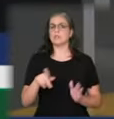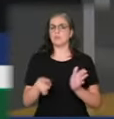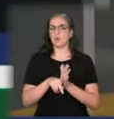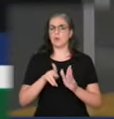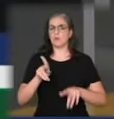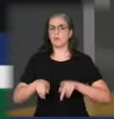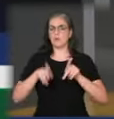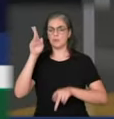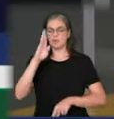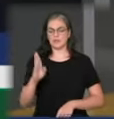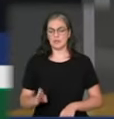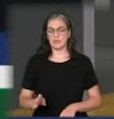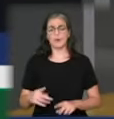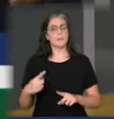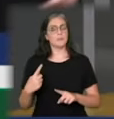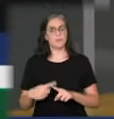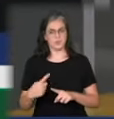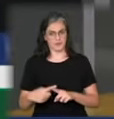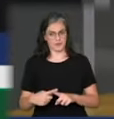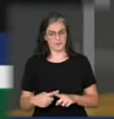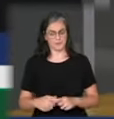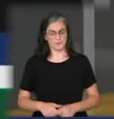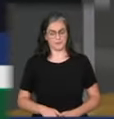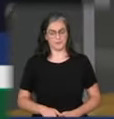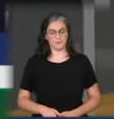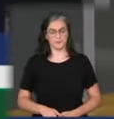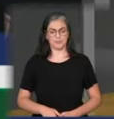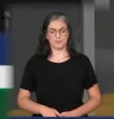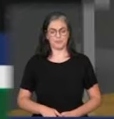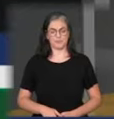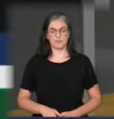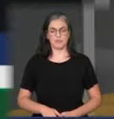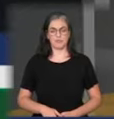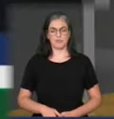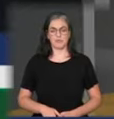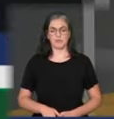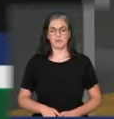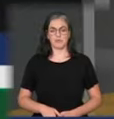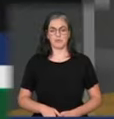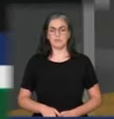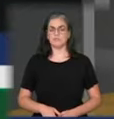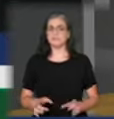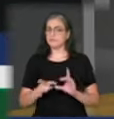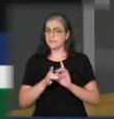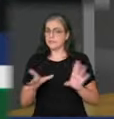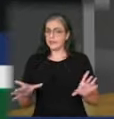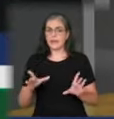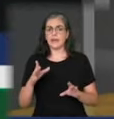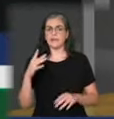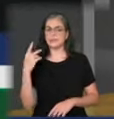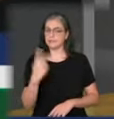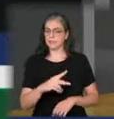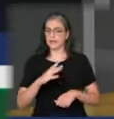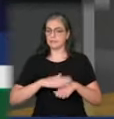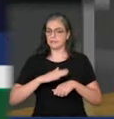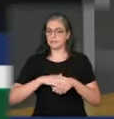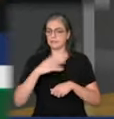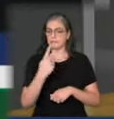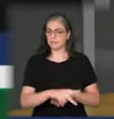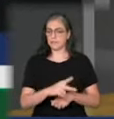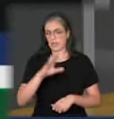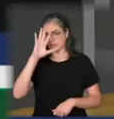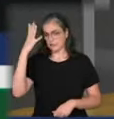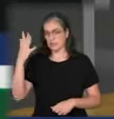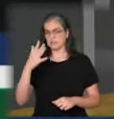deve, ela acontece para que nenhum governo, quaisquer governos que possam entrar, utilizem